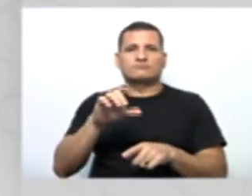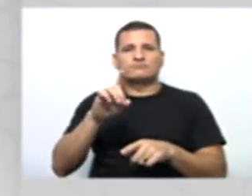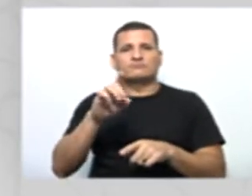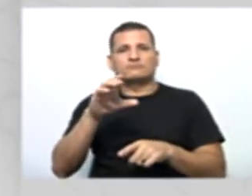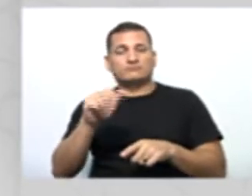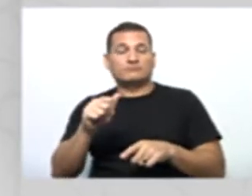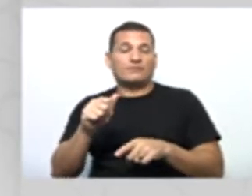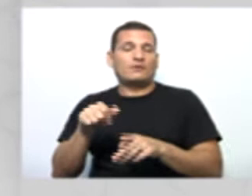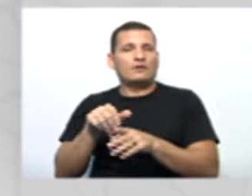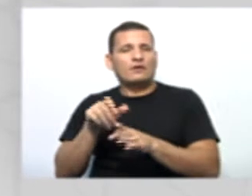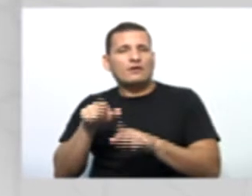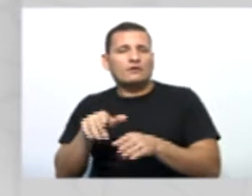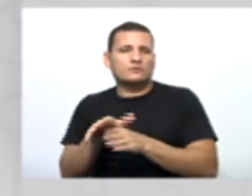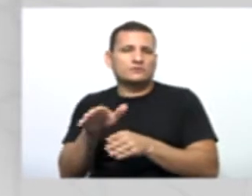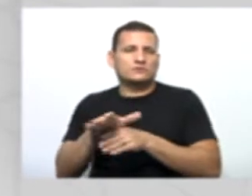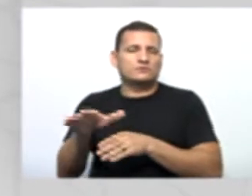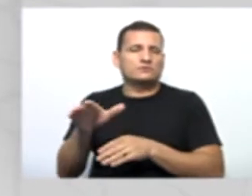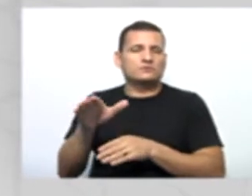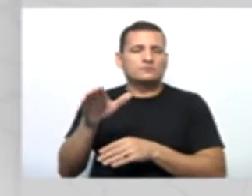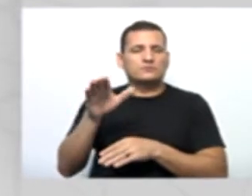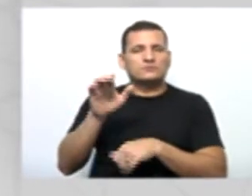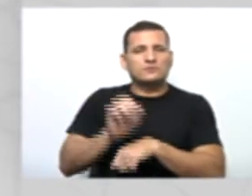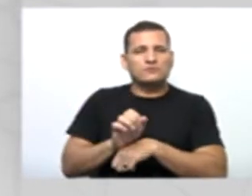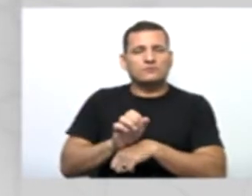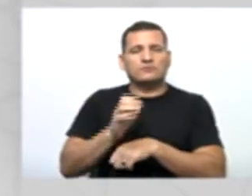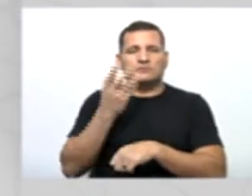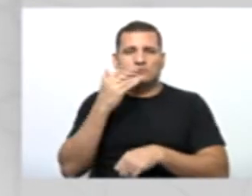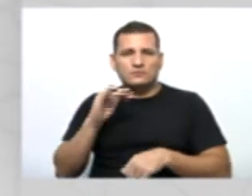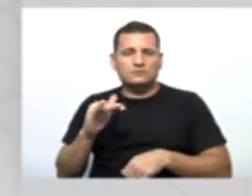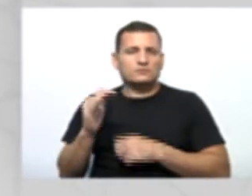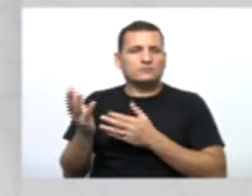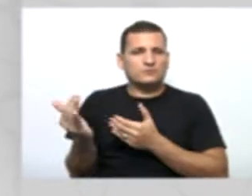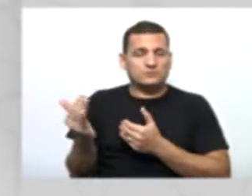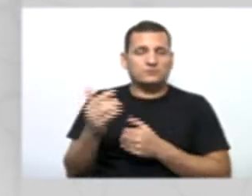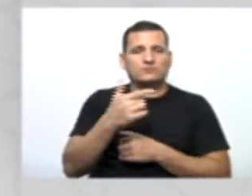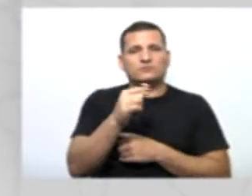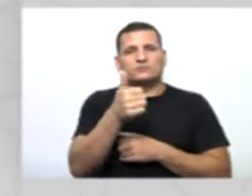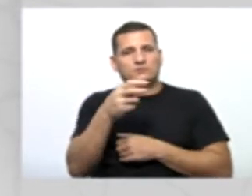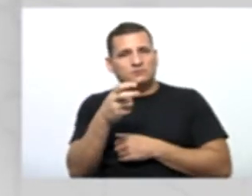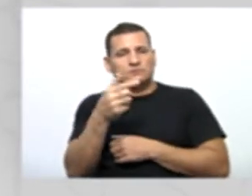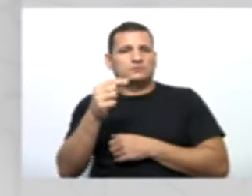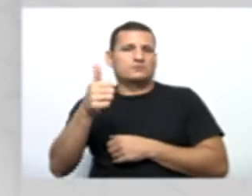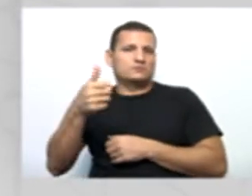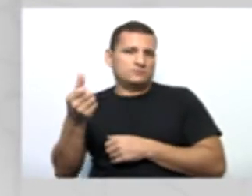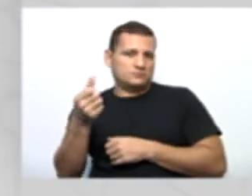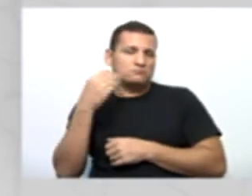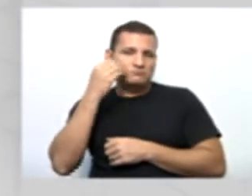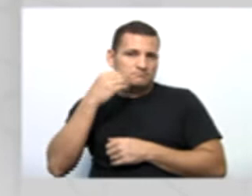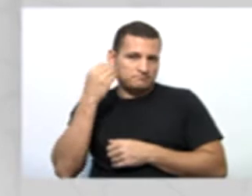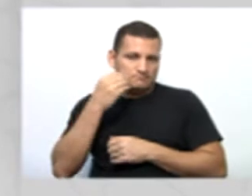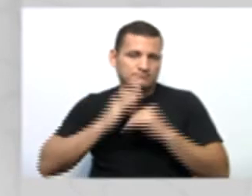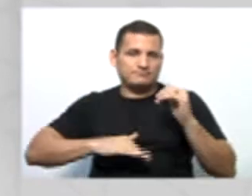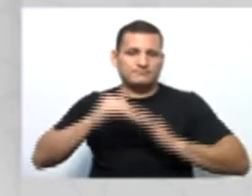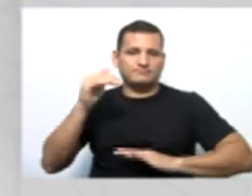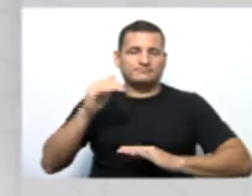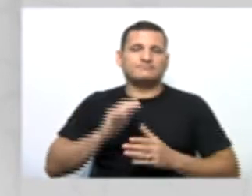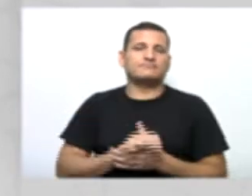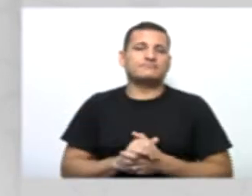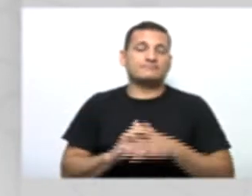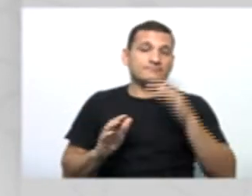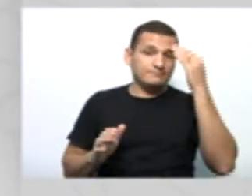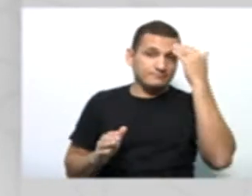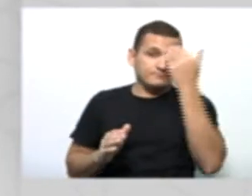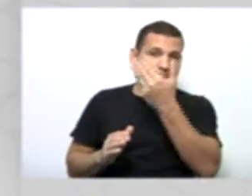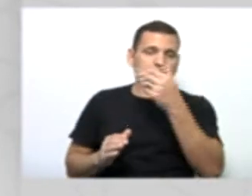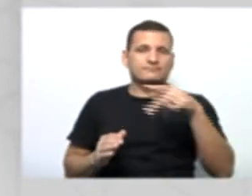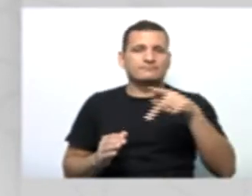Direitos da Criança e do Adolescente, no ano de 2015 e 2016, um pouco a minha experiência profissional. Muito obrigado, professor Wesley. O